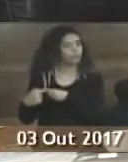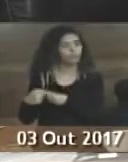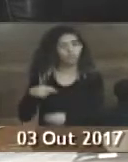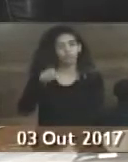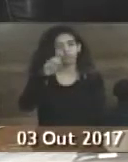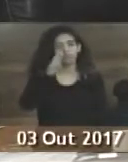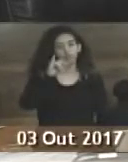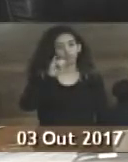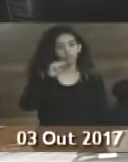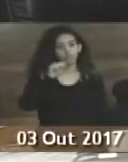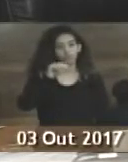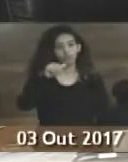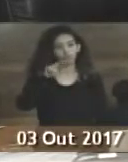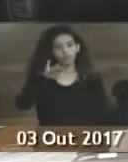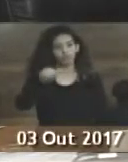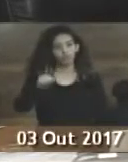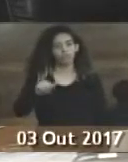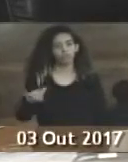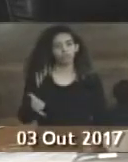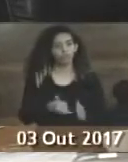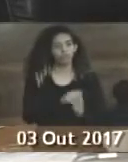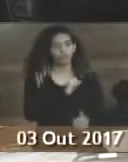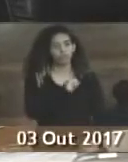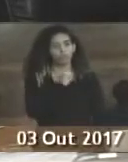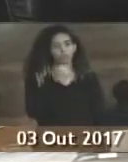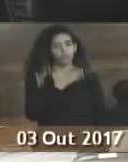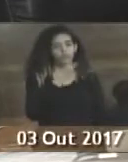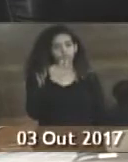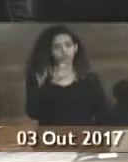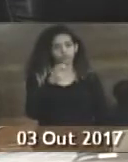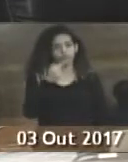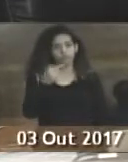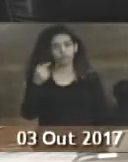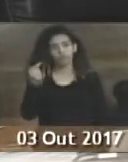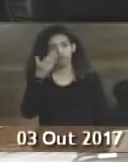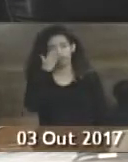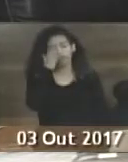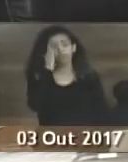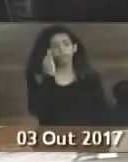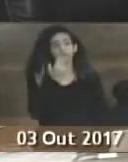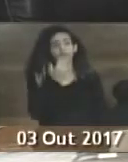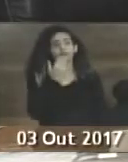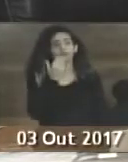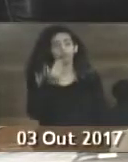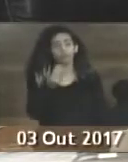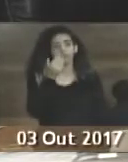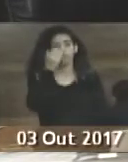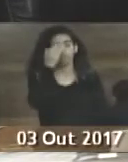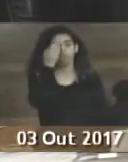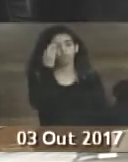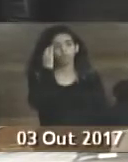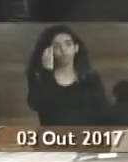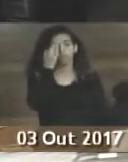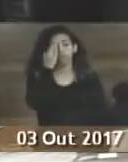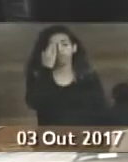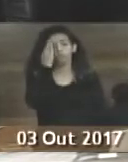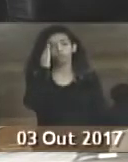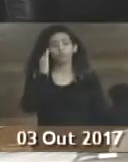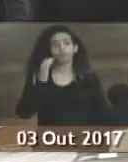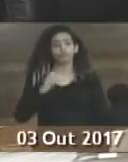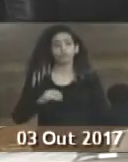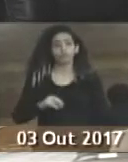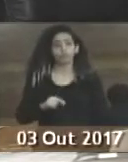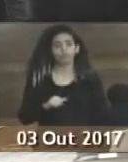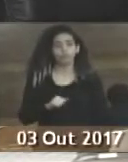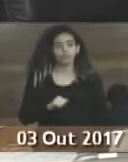Biscaia. Indicação número 4557/17, indicando ao prefeito a complementação do corrimão existente na Avenida Vereador Benedito Adelino, próximo à Praia